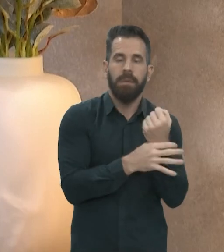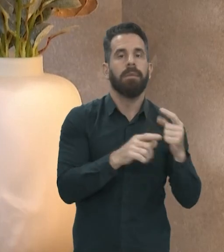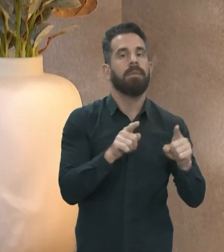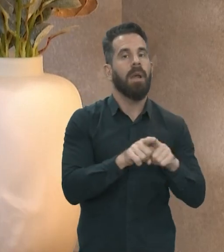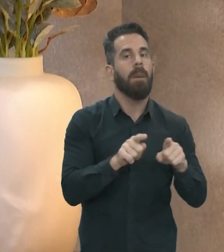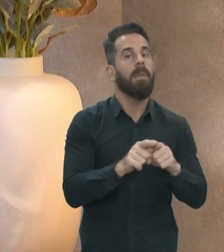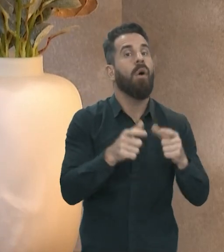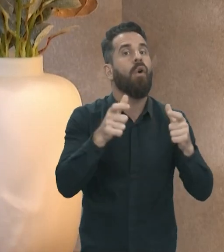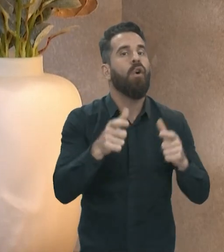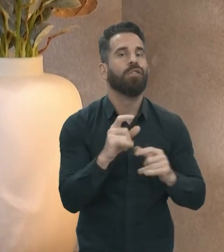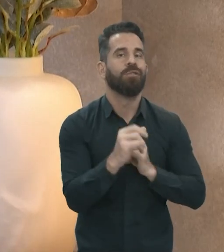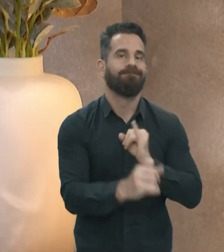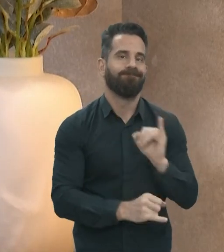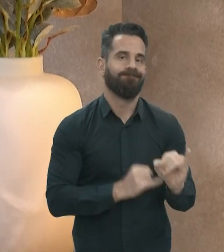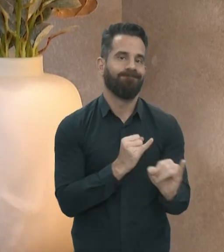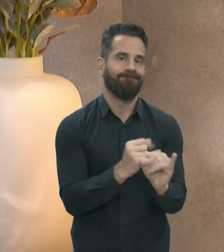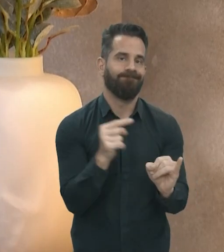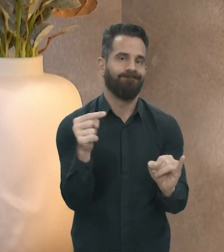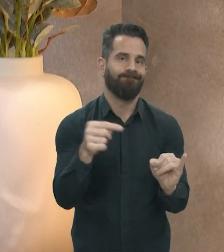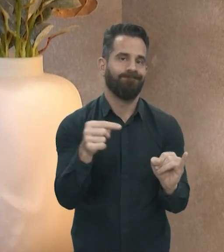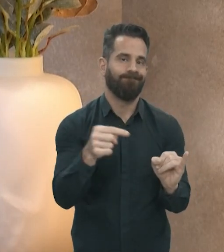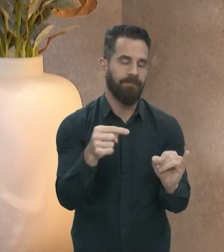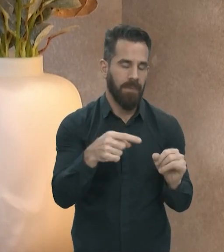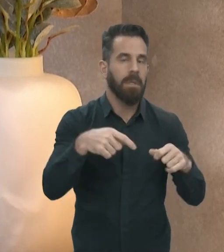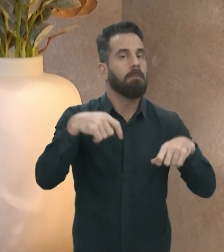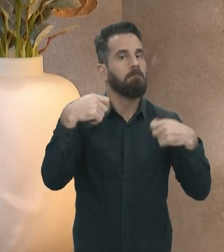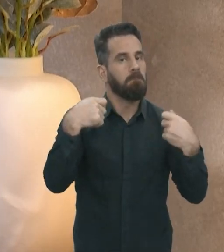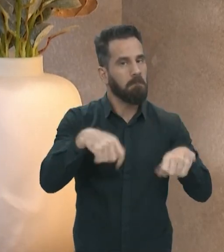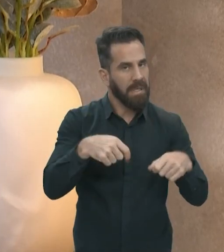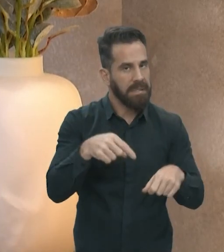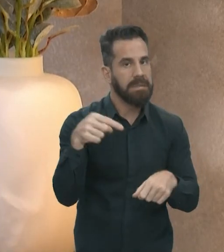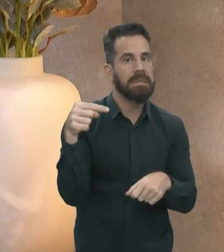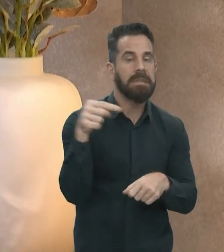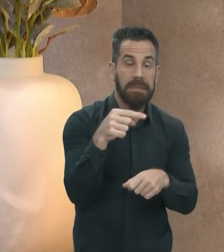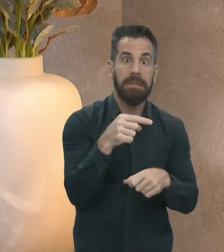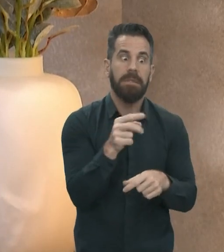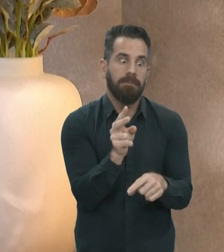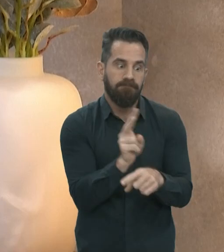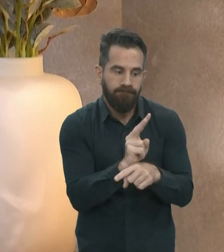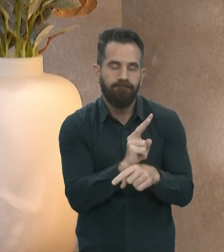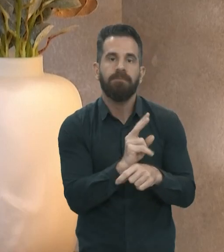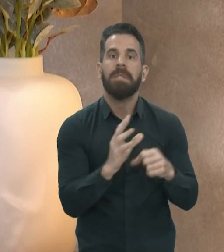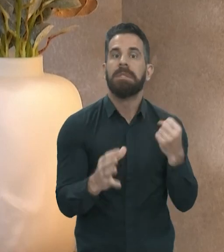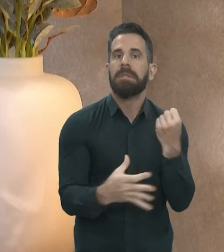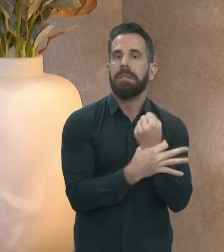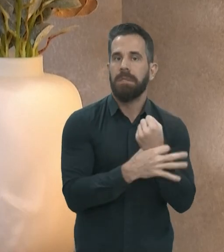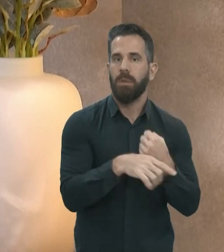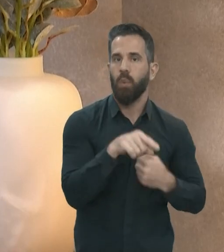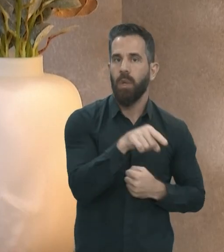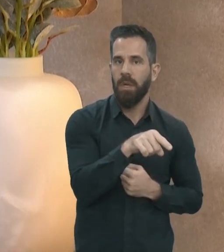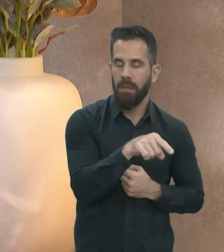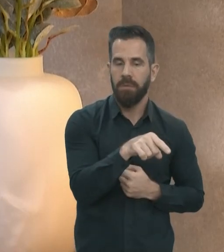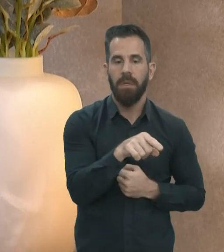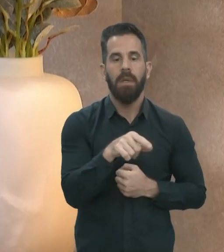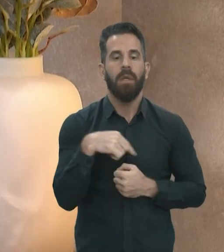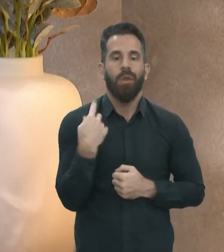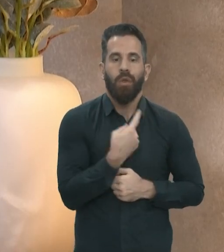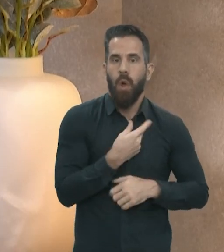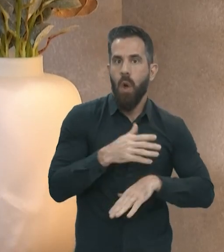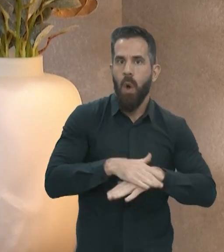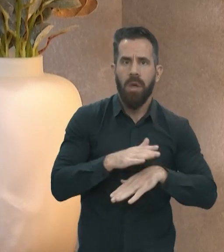mundo cibernético. Então, nós temos também que nos preocupar com a segurança cibernética. Toda a nossa construção hoje, ela é pautada pelos